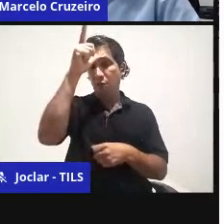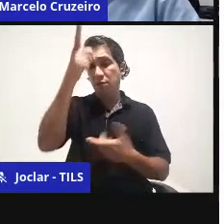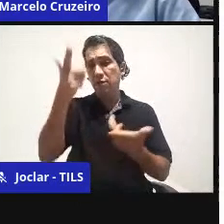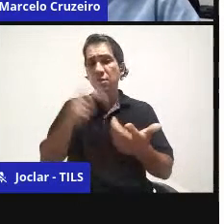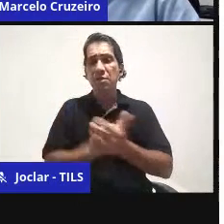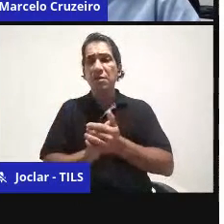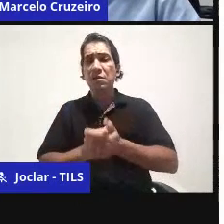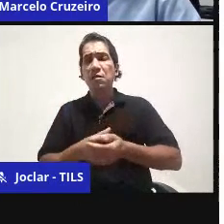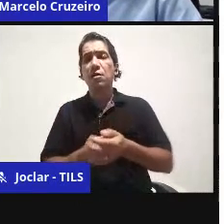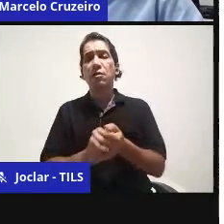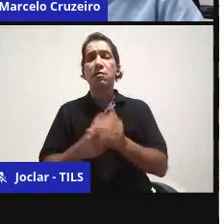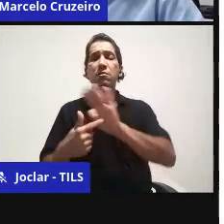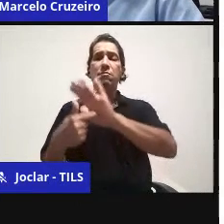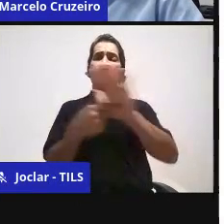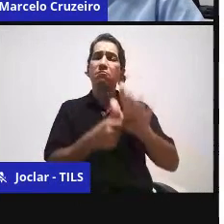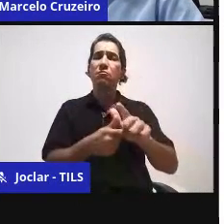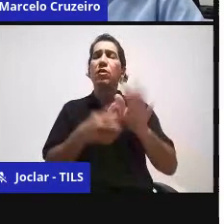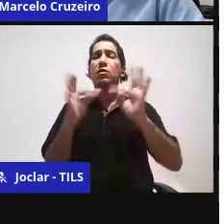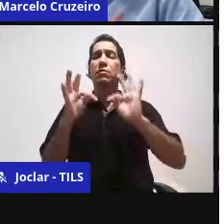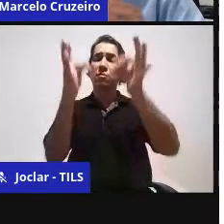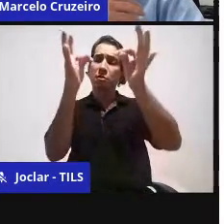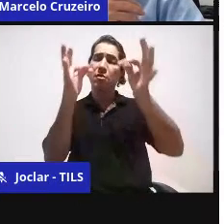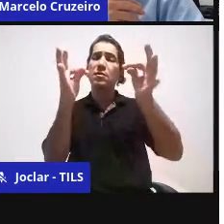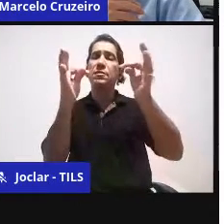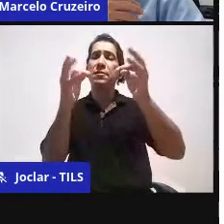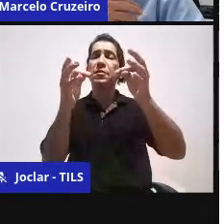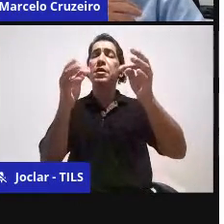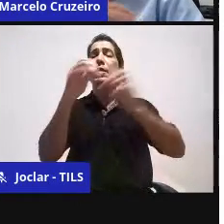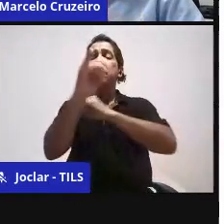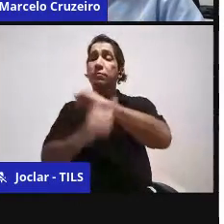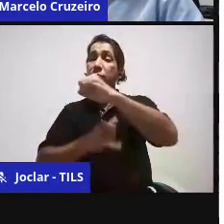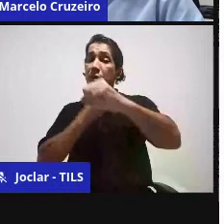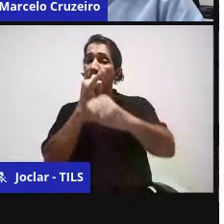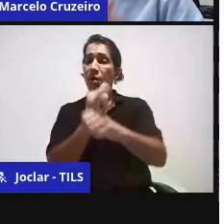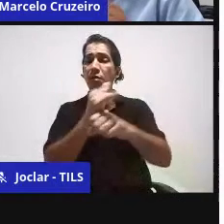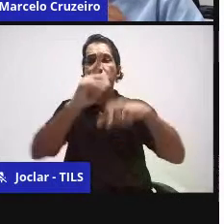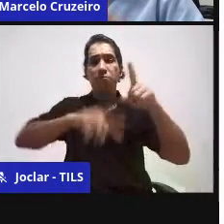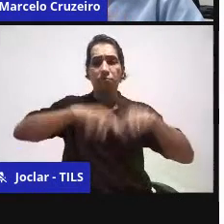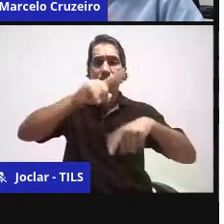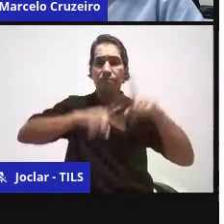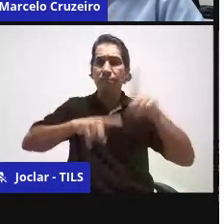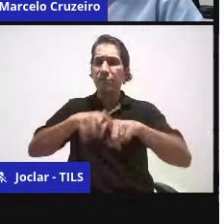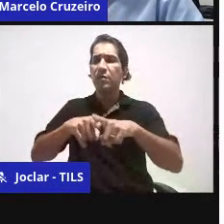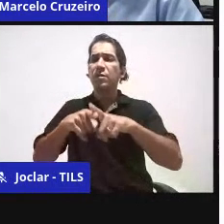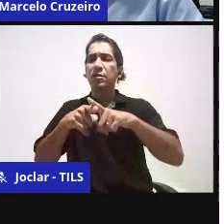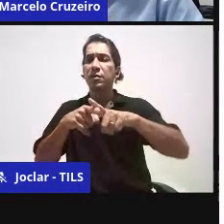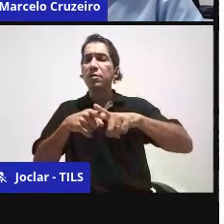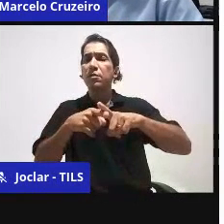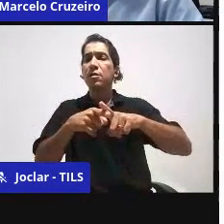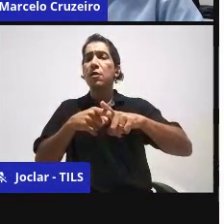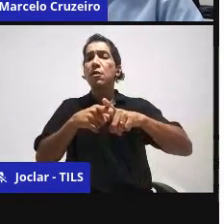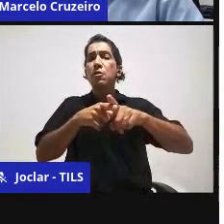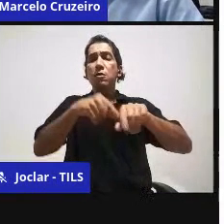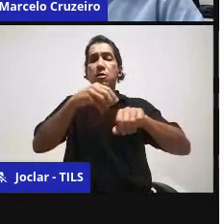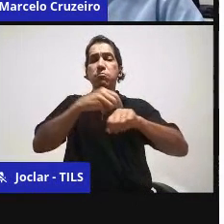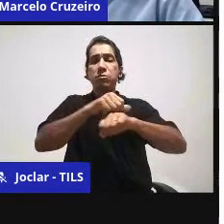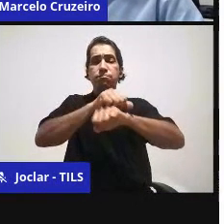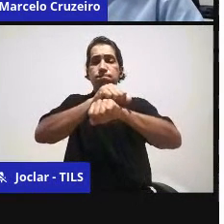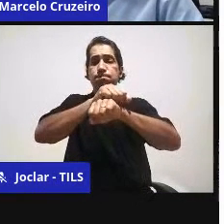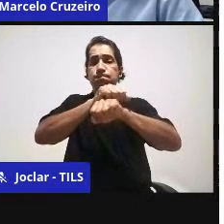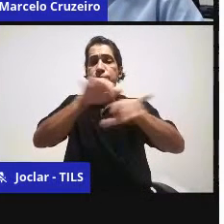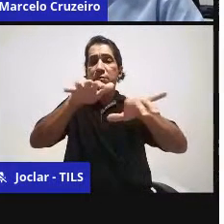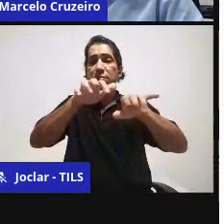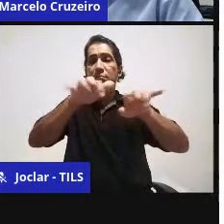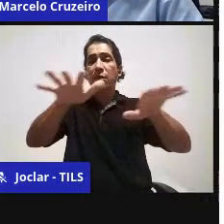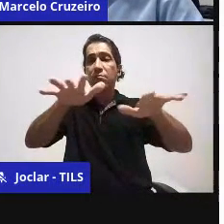as tecnologias de internet das coisas, né, ele tem se alastrado para várias áreas, inclusive